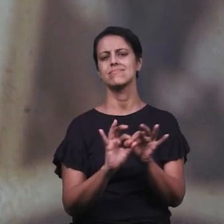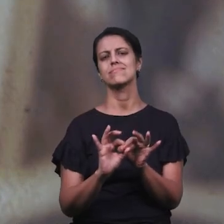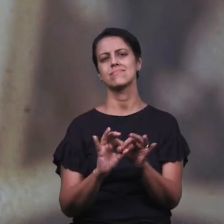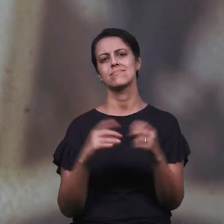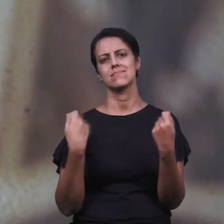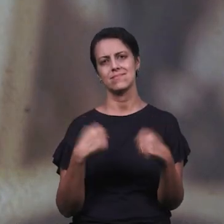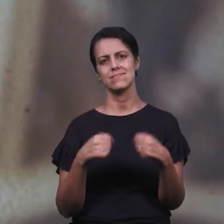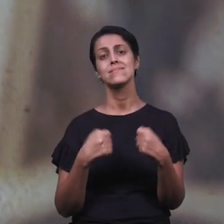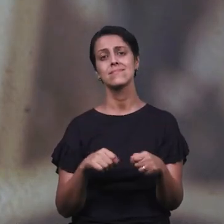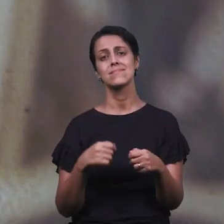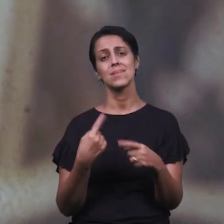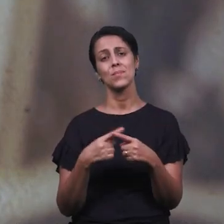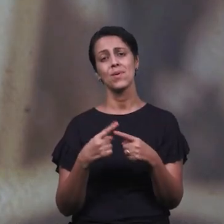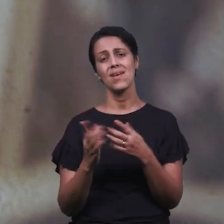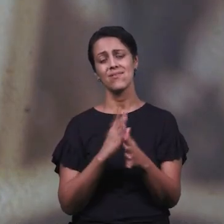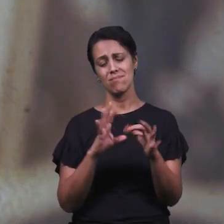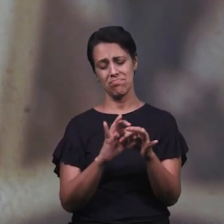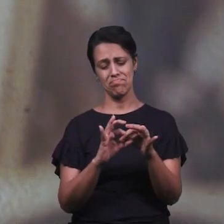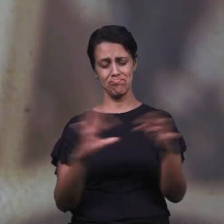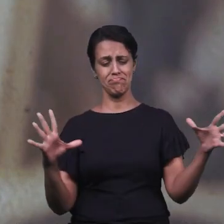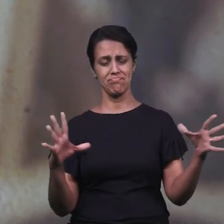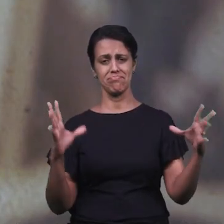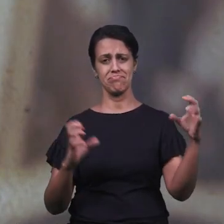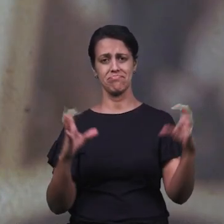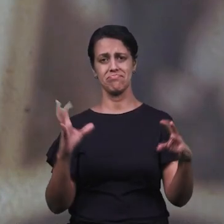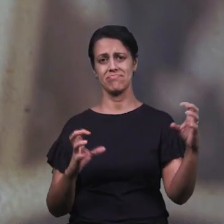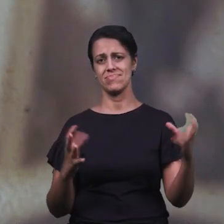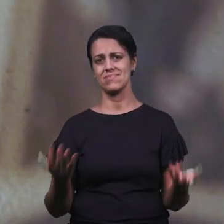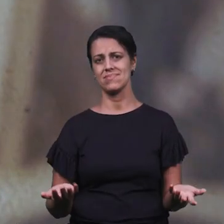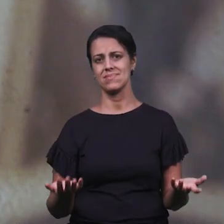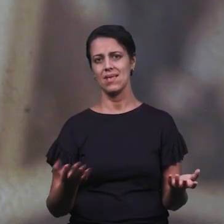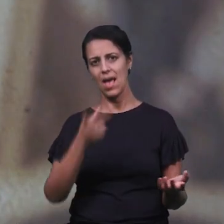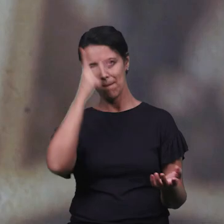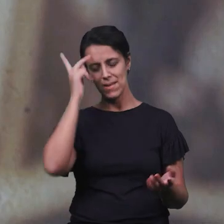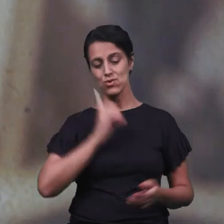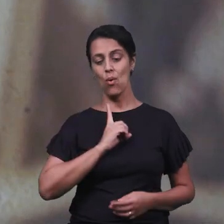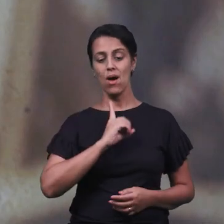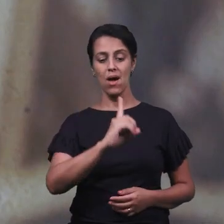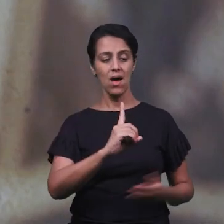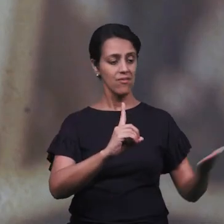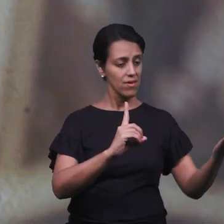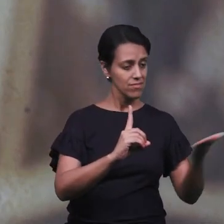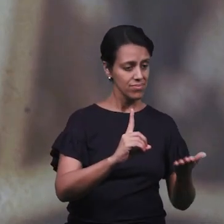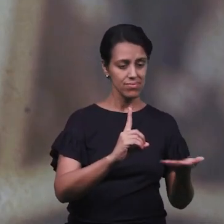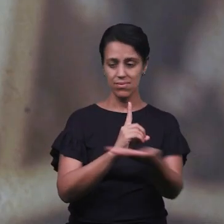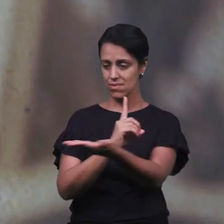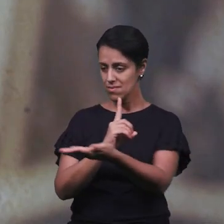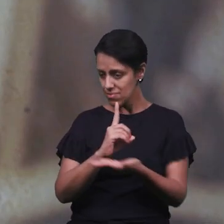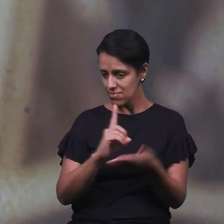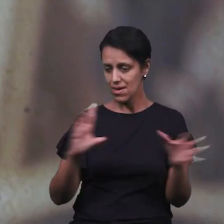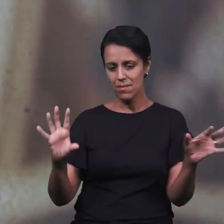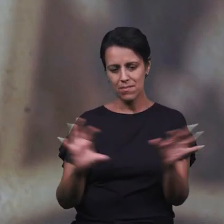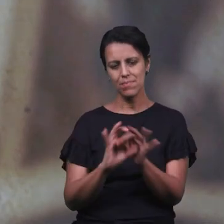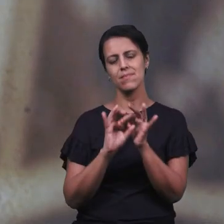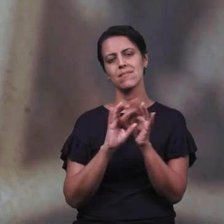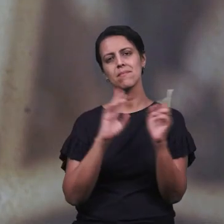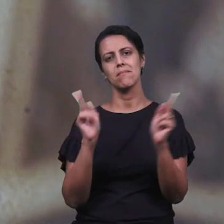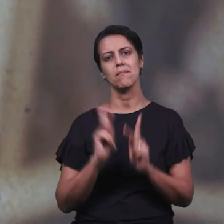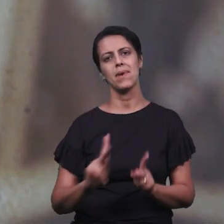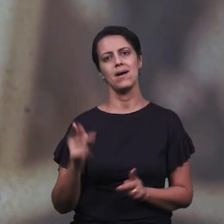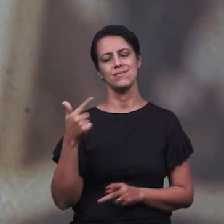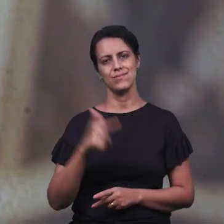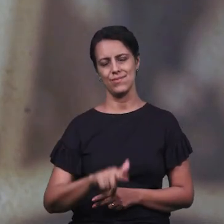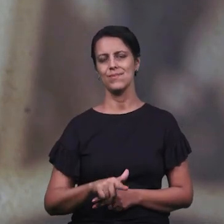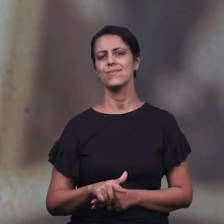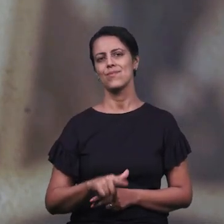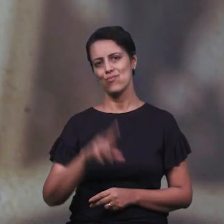se perdendo, né, por conta de situações. Exatamente. Então, essa condição de você poder